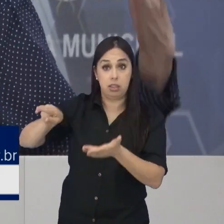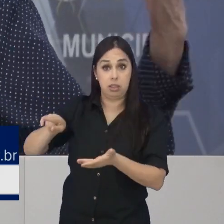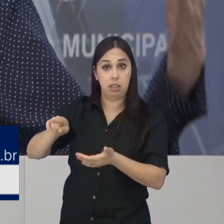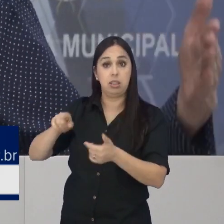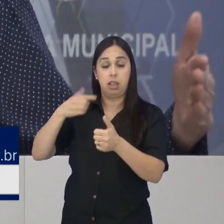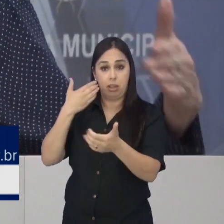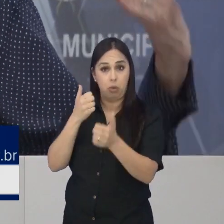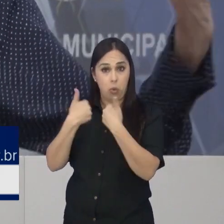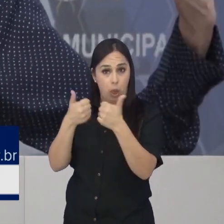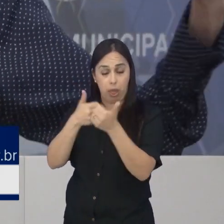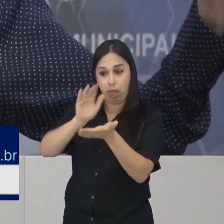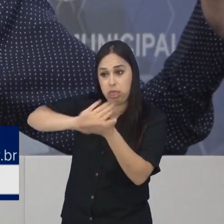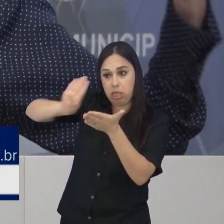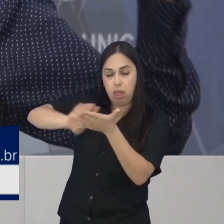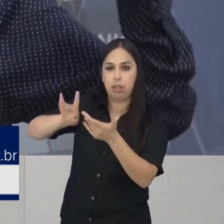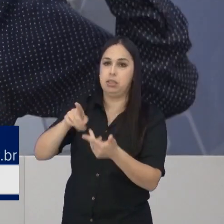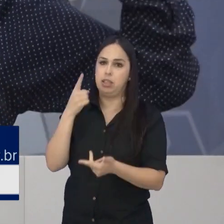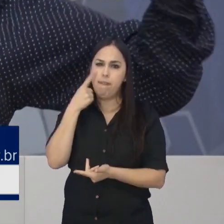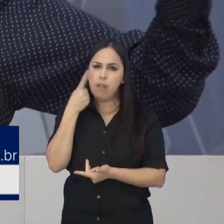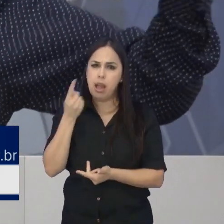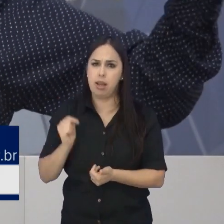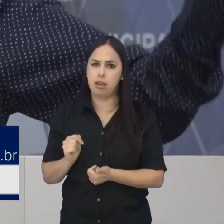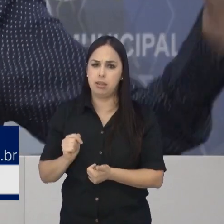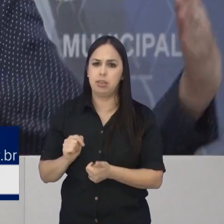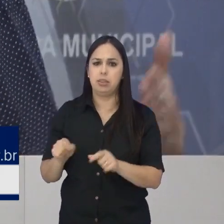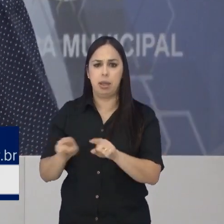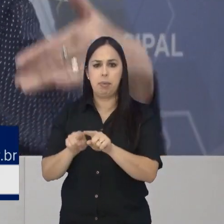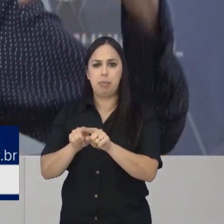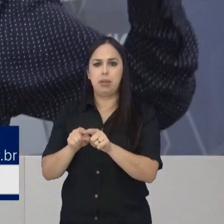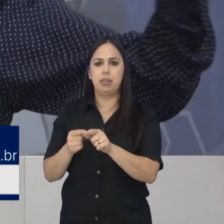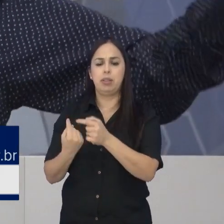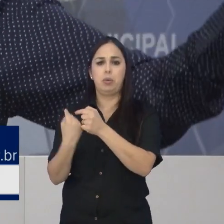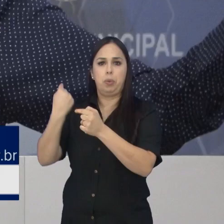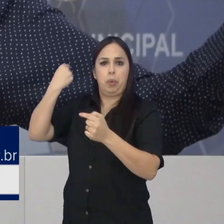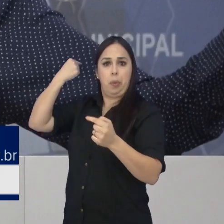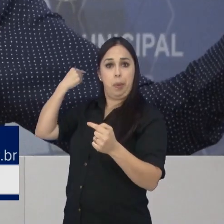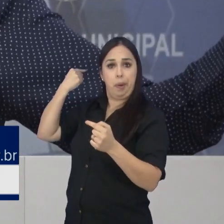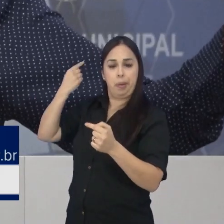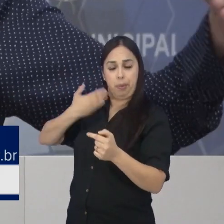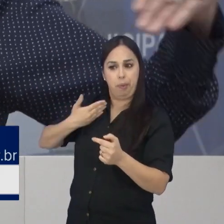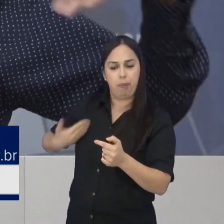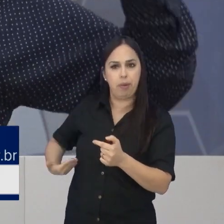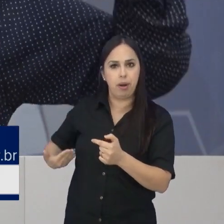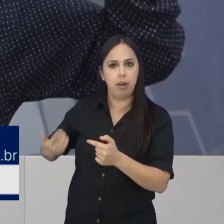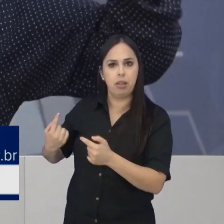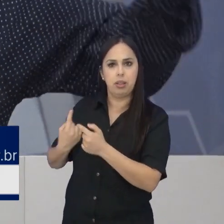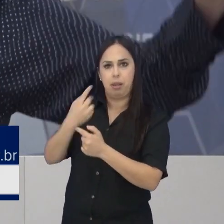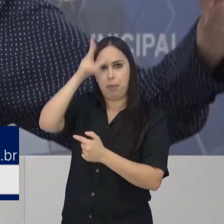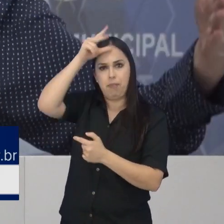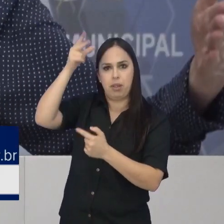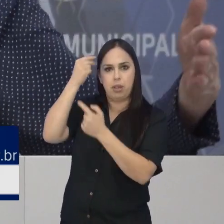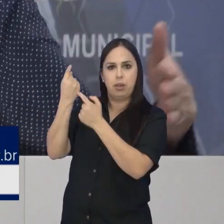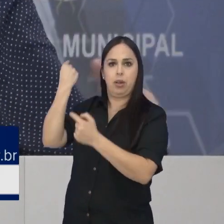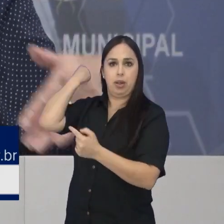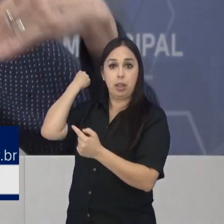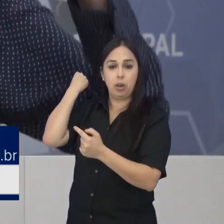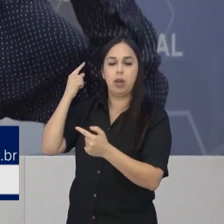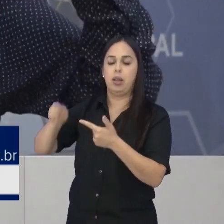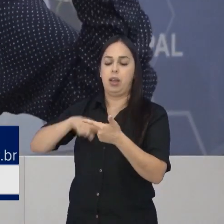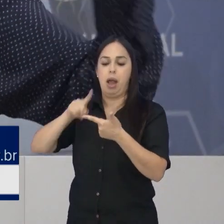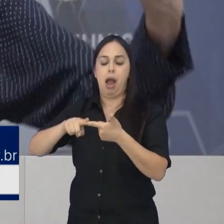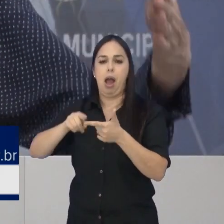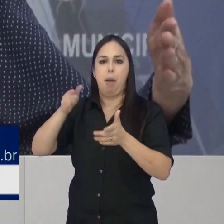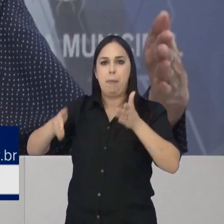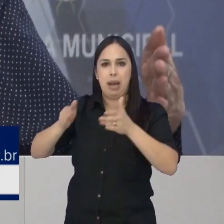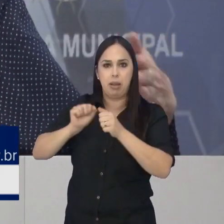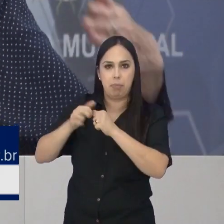de viagens, itinerários, já vem demolido há muito tempo. Já no governo anterior, já depois da pandemia, cortou-se